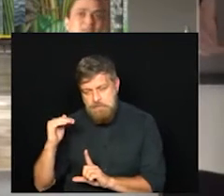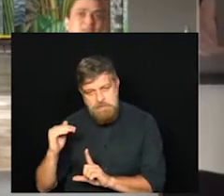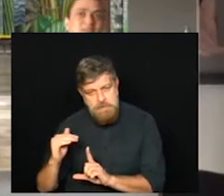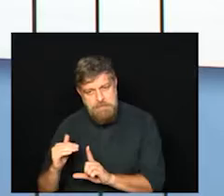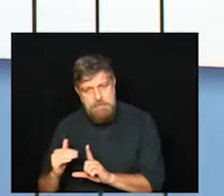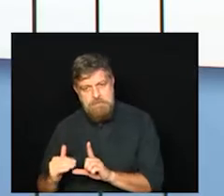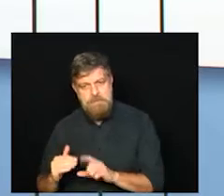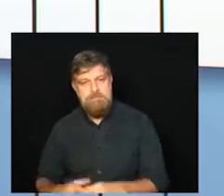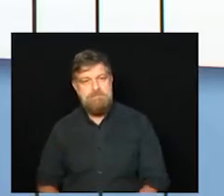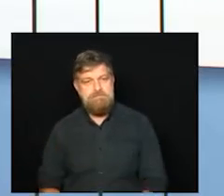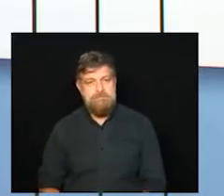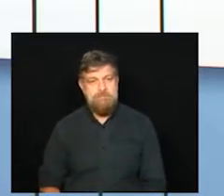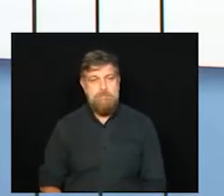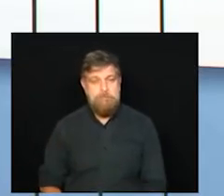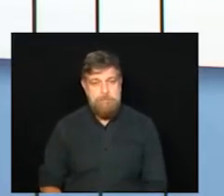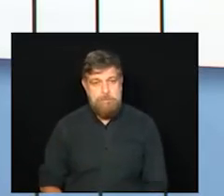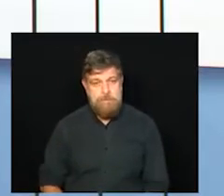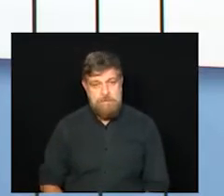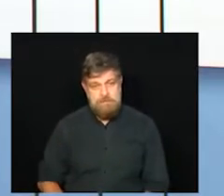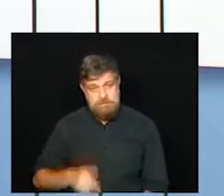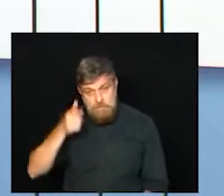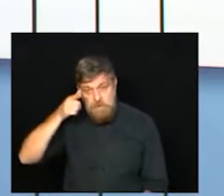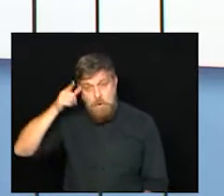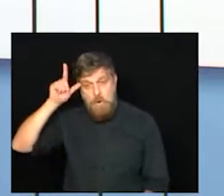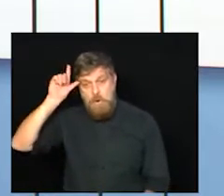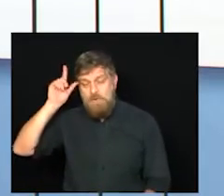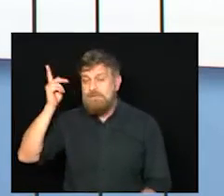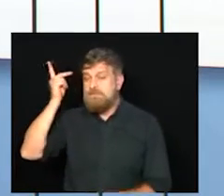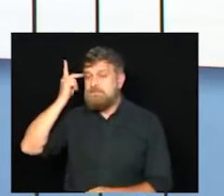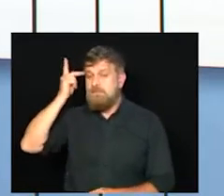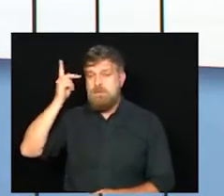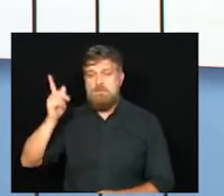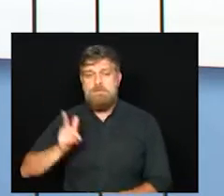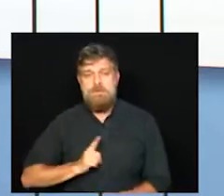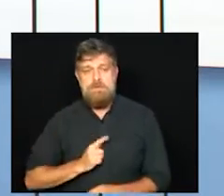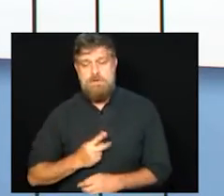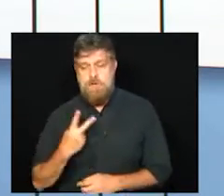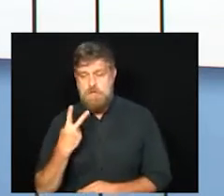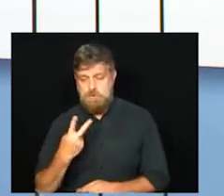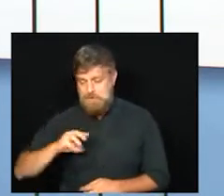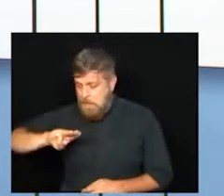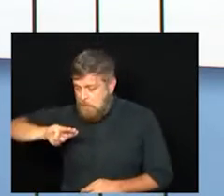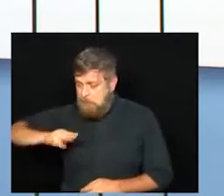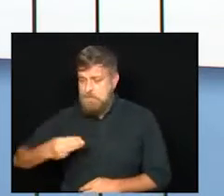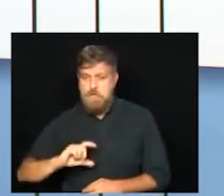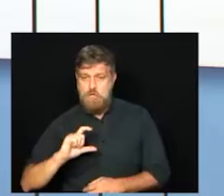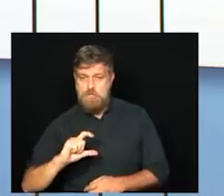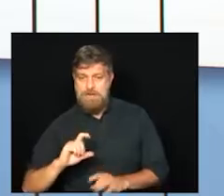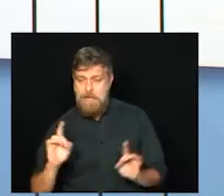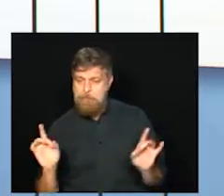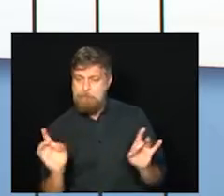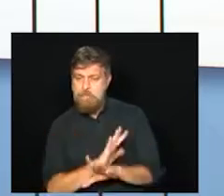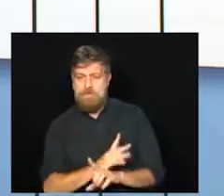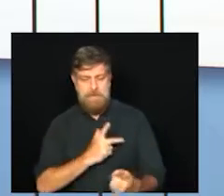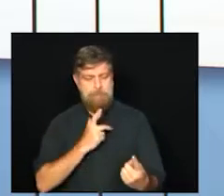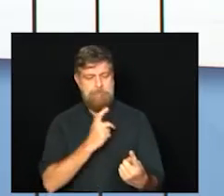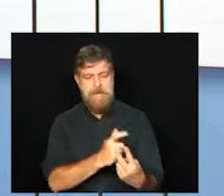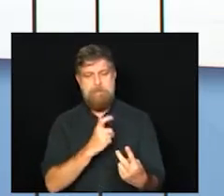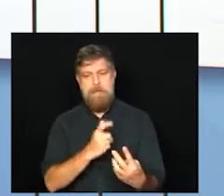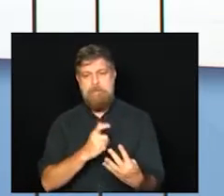sucessivamente. E ontem, São Paulo recebeu mais 2 milhões de doses prontas para aplicação da